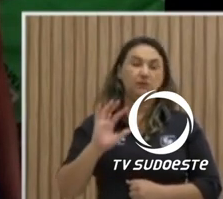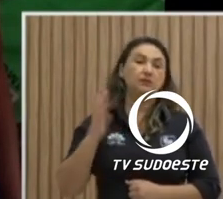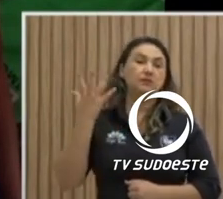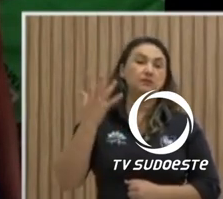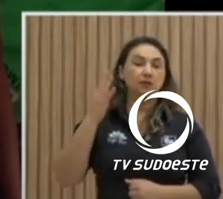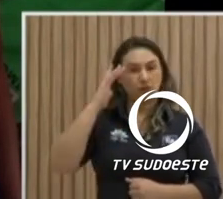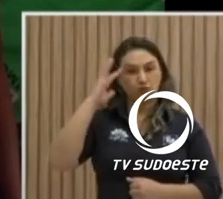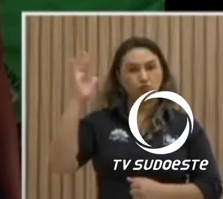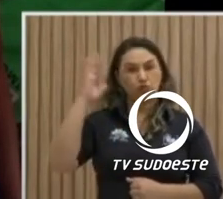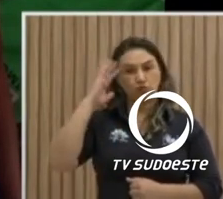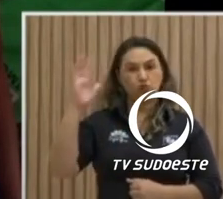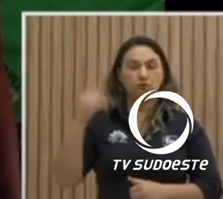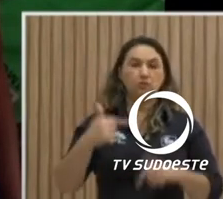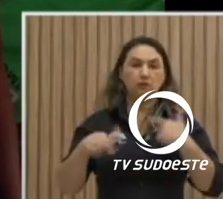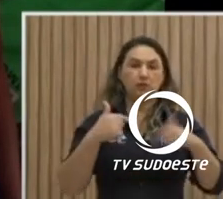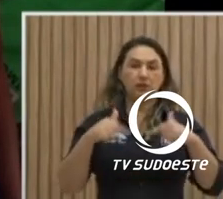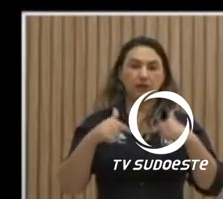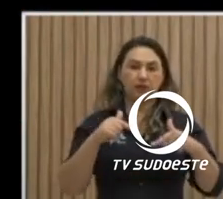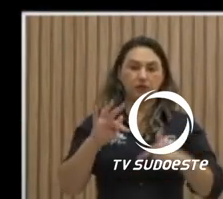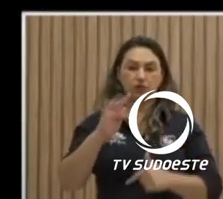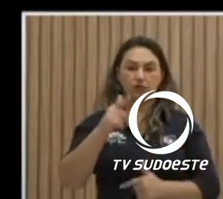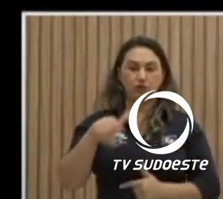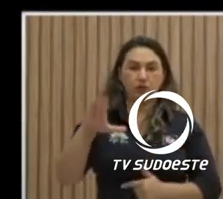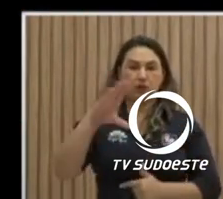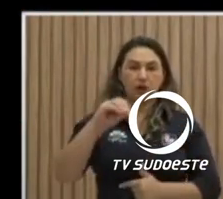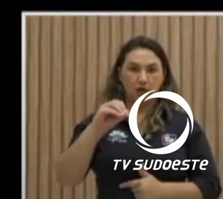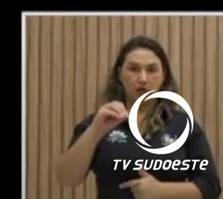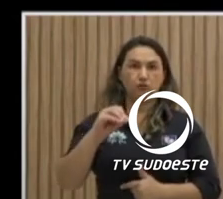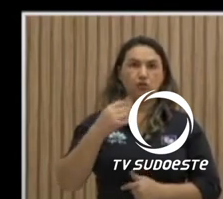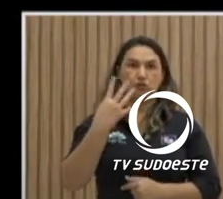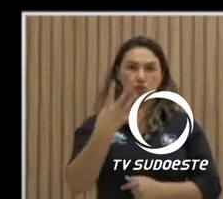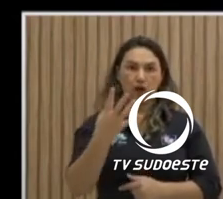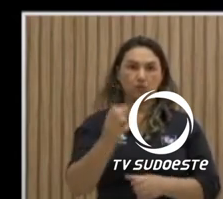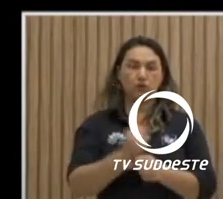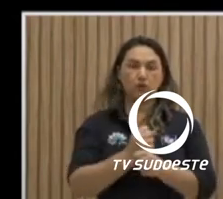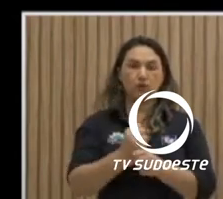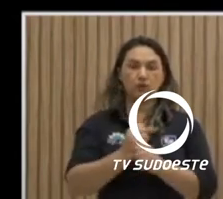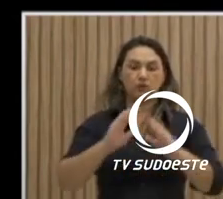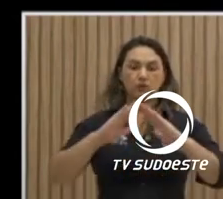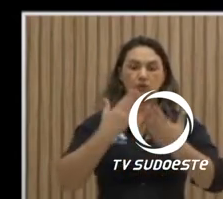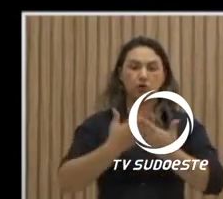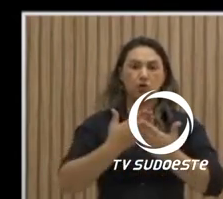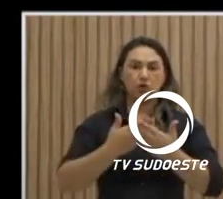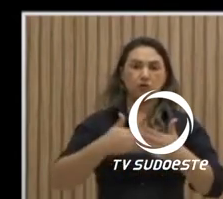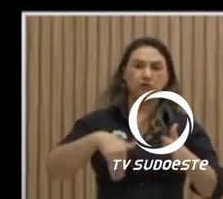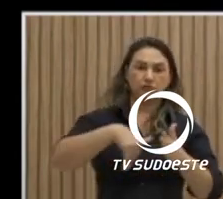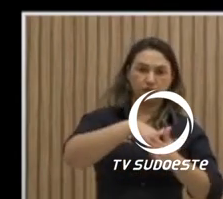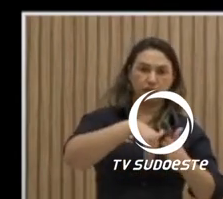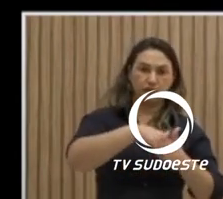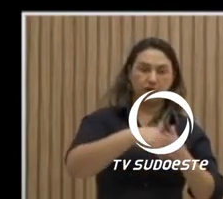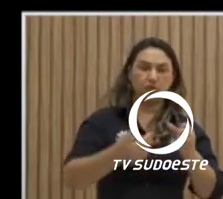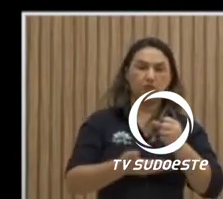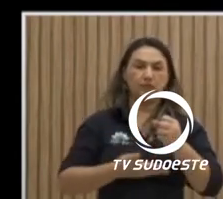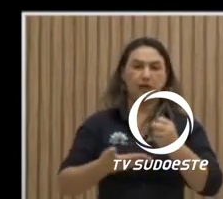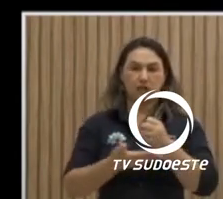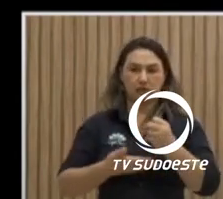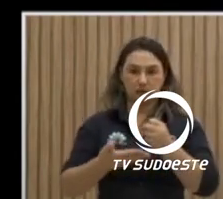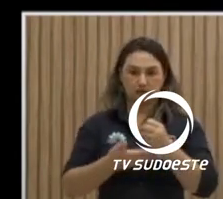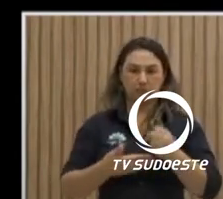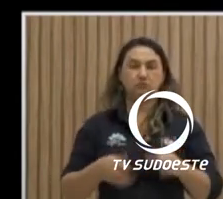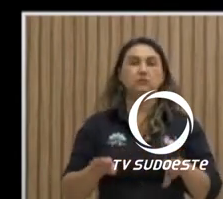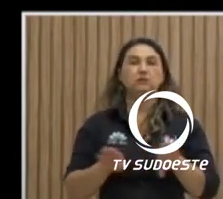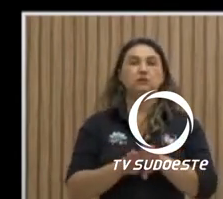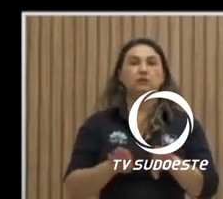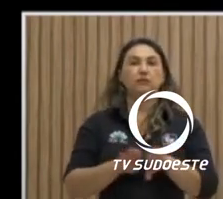no Barcelona da Espanha, além de estar por 9 anos na CBF, Confederação Brasileira de Futebol. Diogo